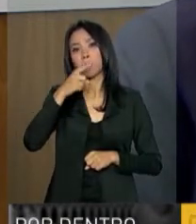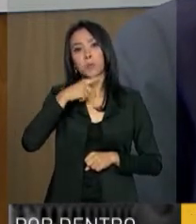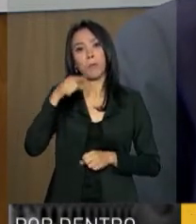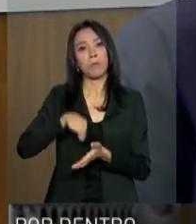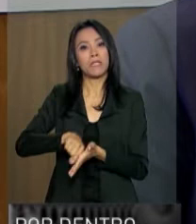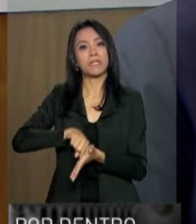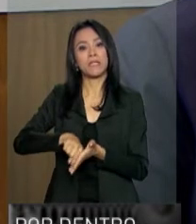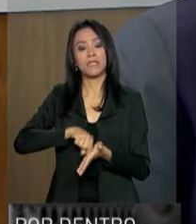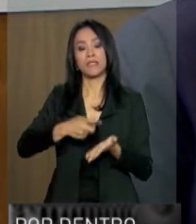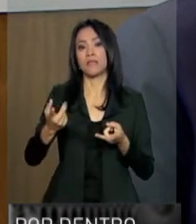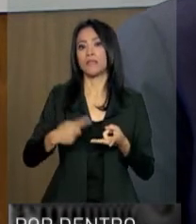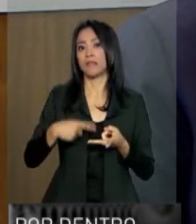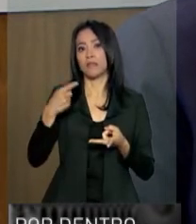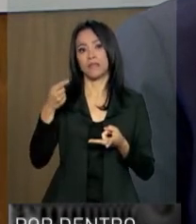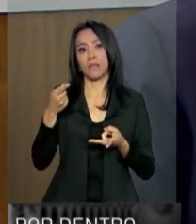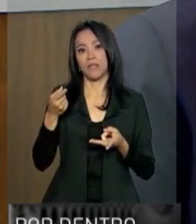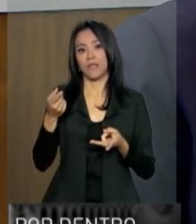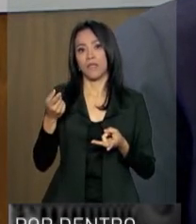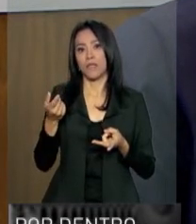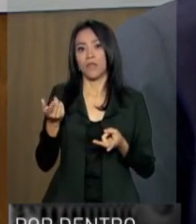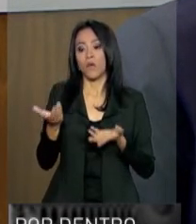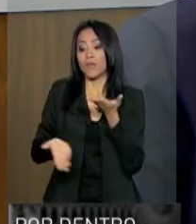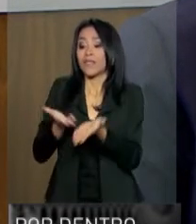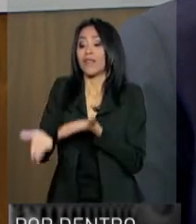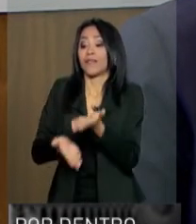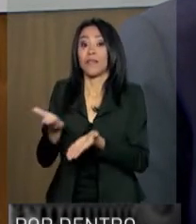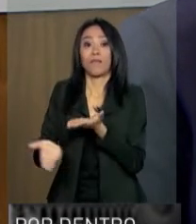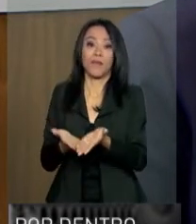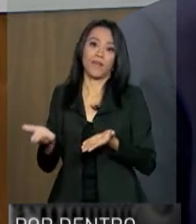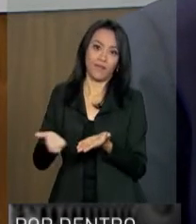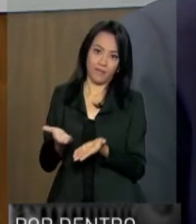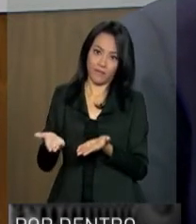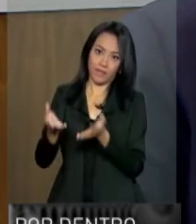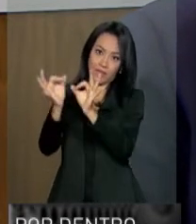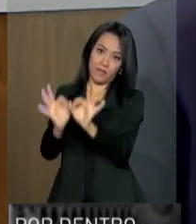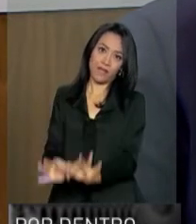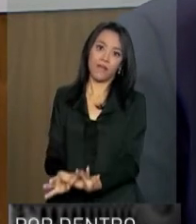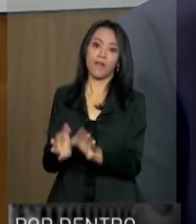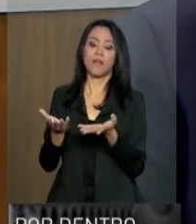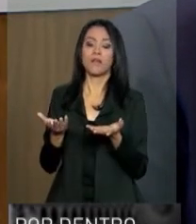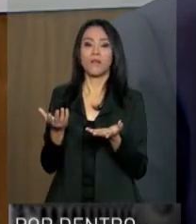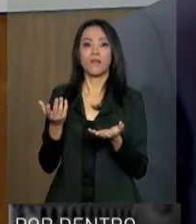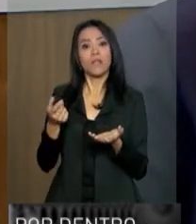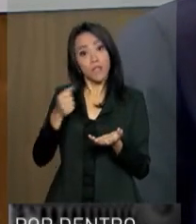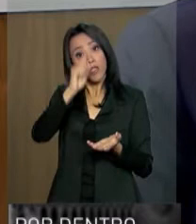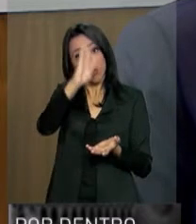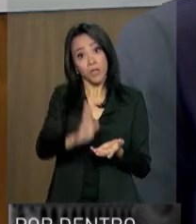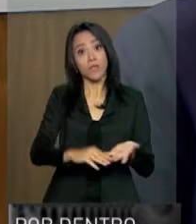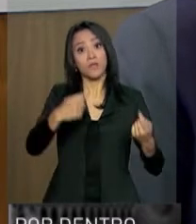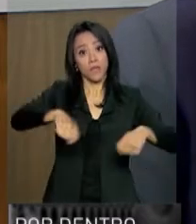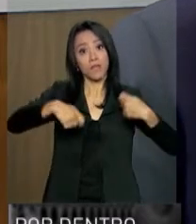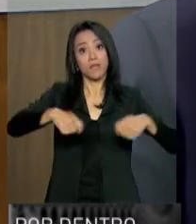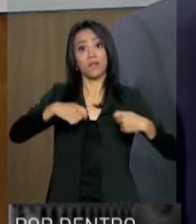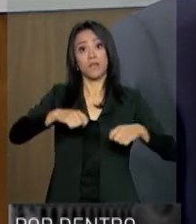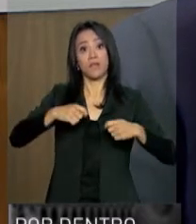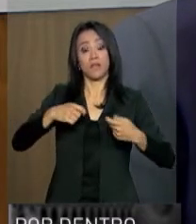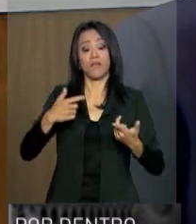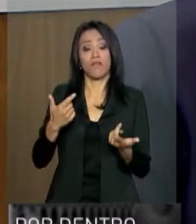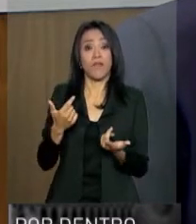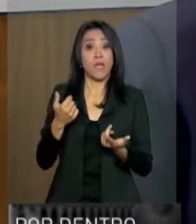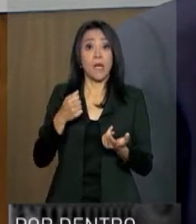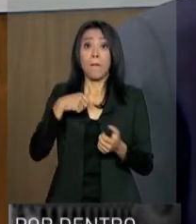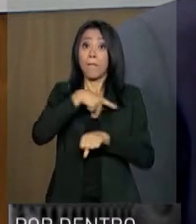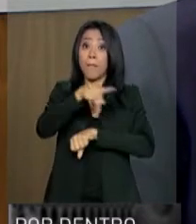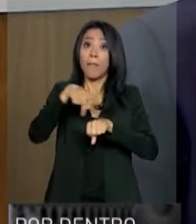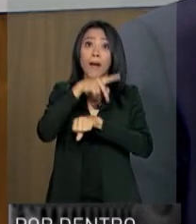ciência e inovação o tratamento que ela merece e o tratamento que o brasil precisa não há país do